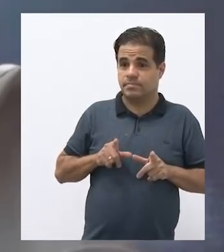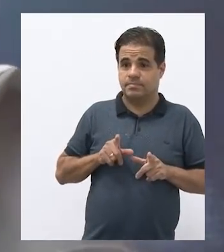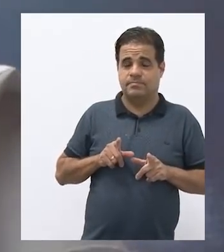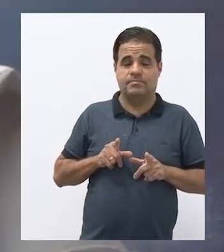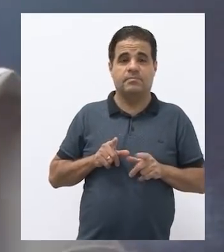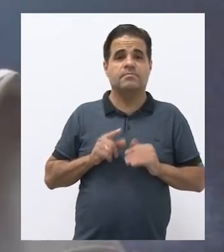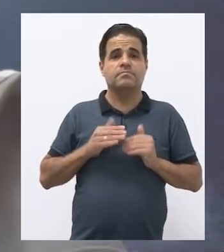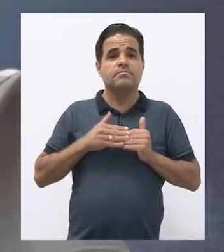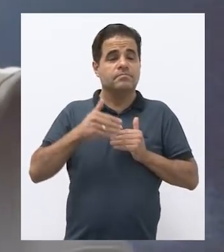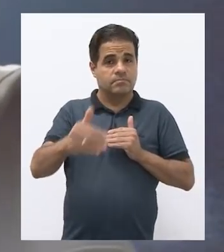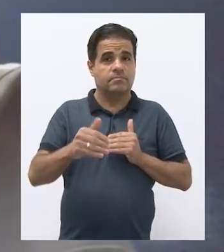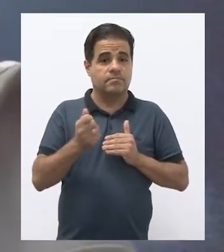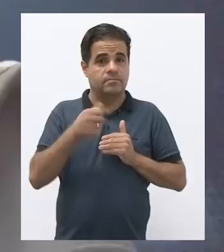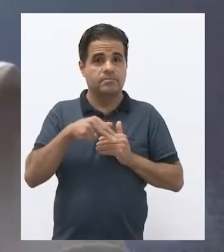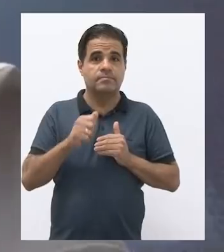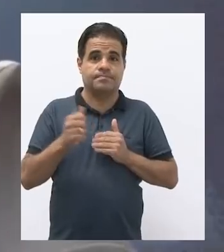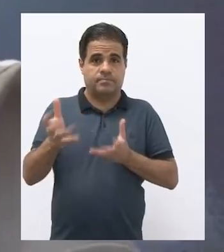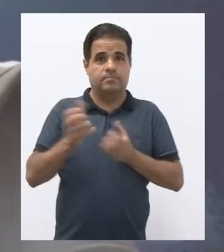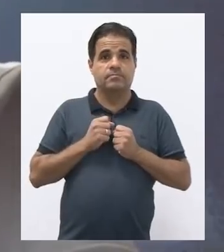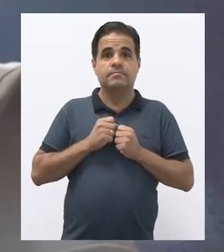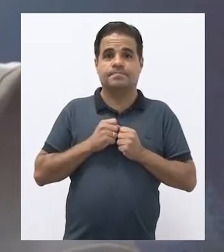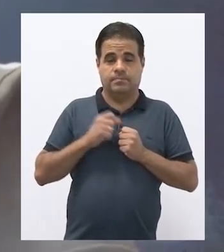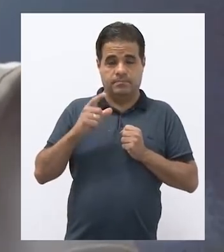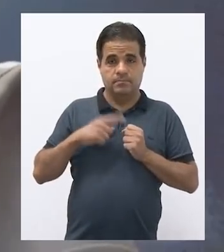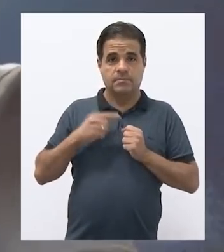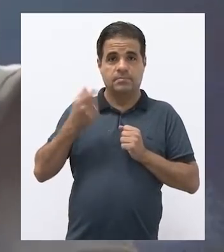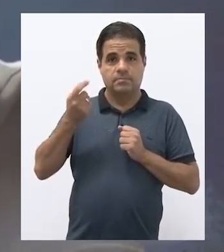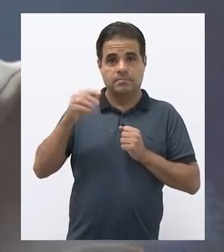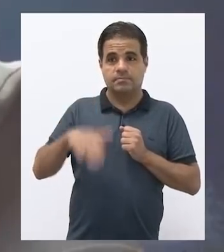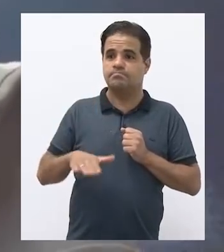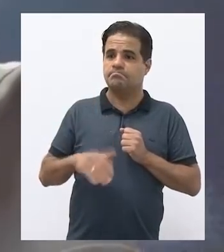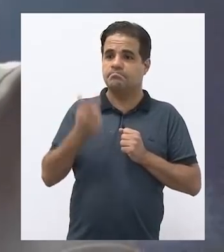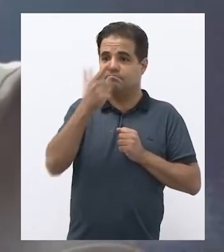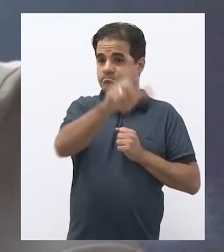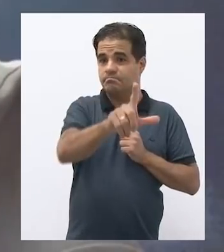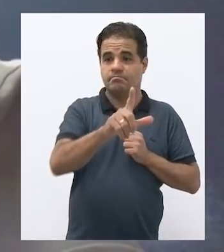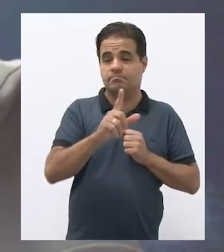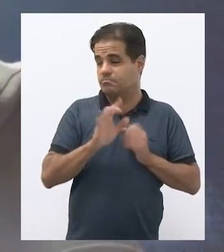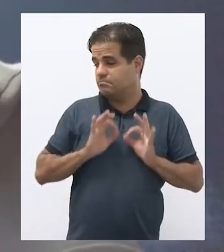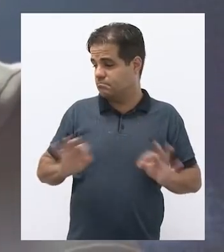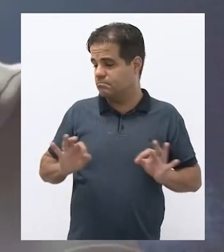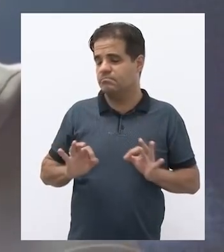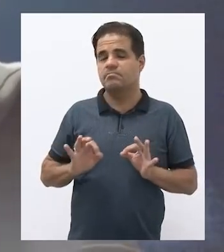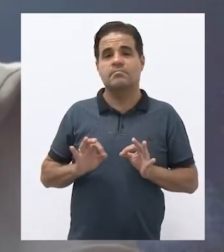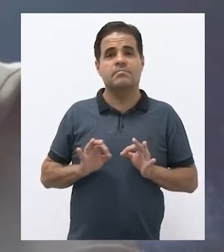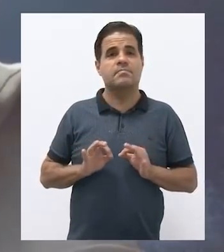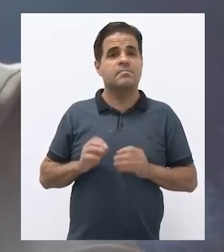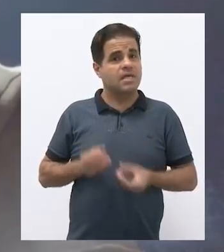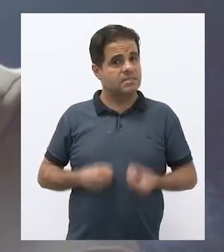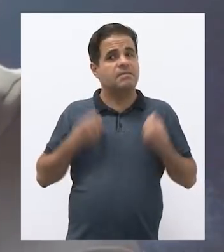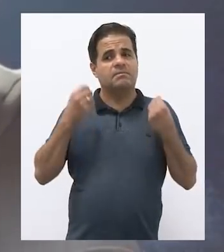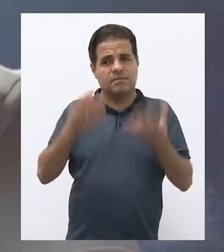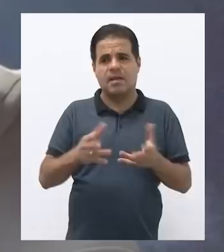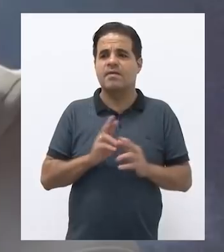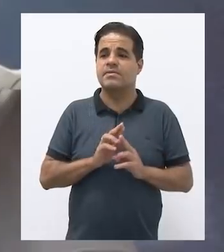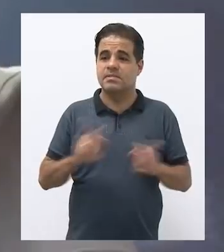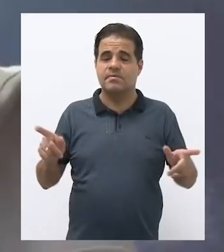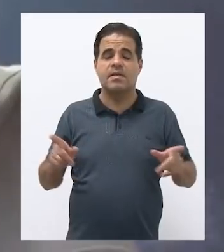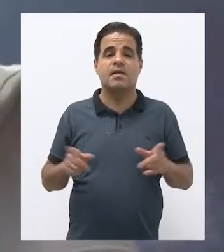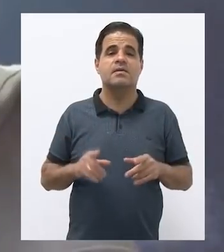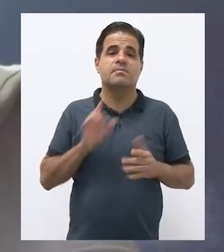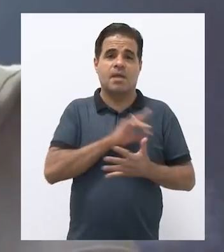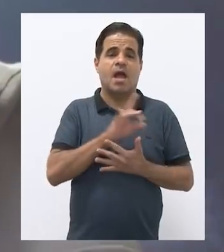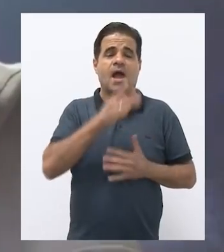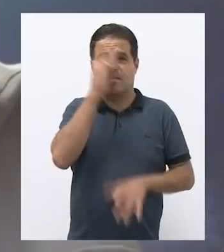Marcos recebe e que a Ana recebe, porque para mim tem uma oferta, para ele outra e para ela outra. As entregas vão ser diferentes para cada